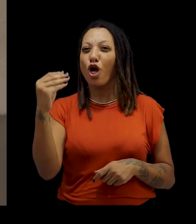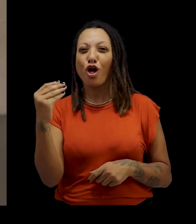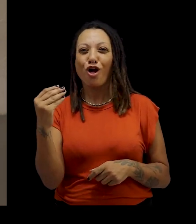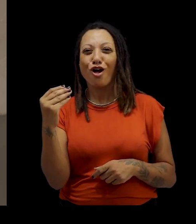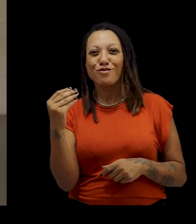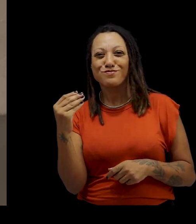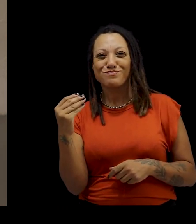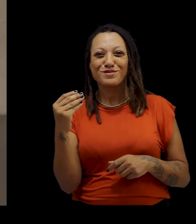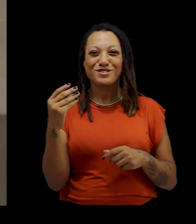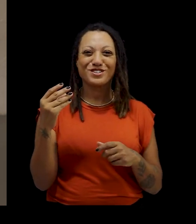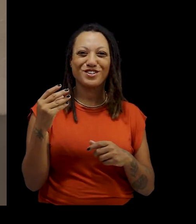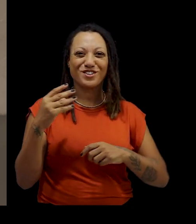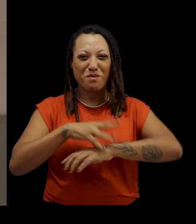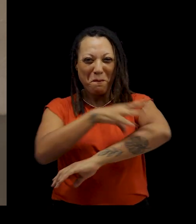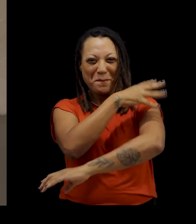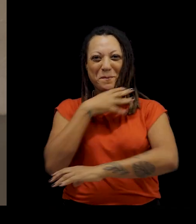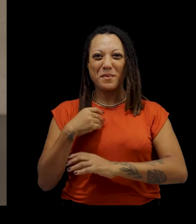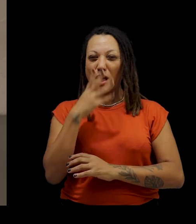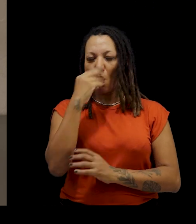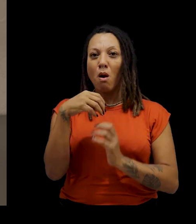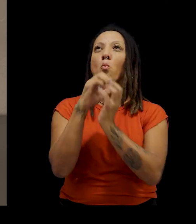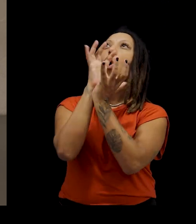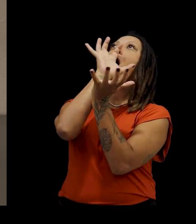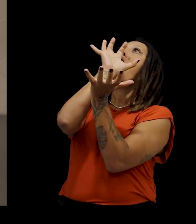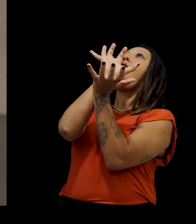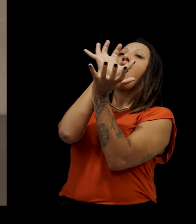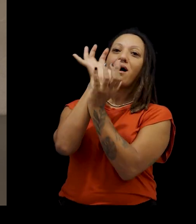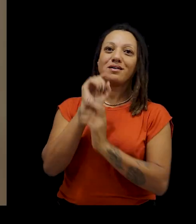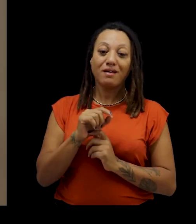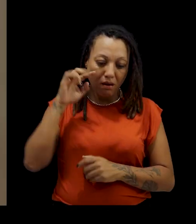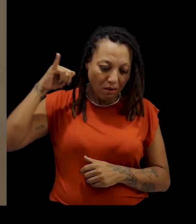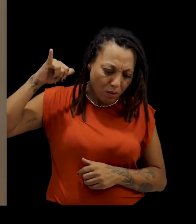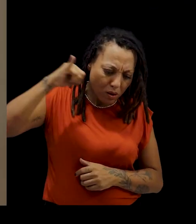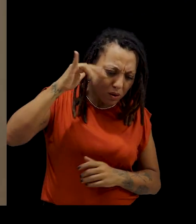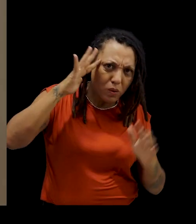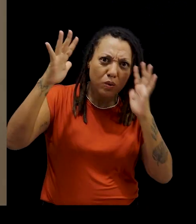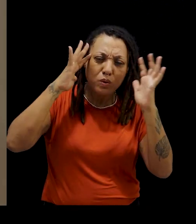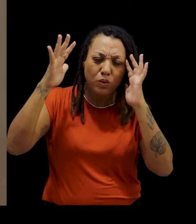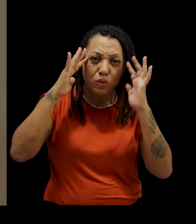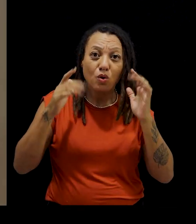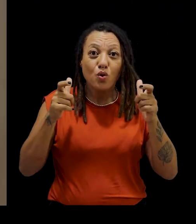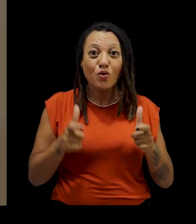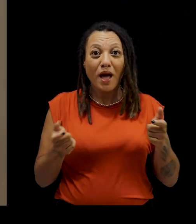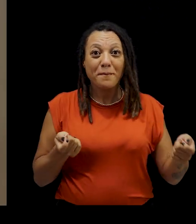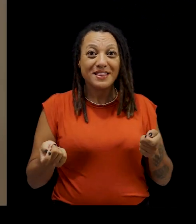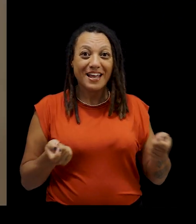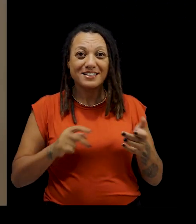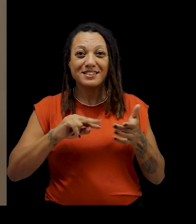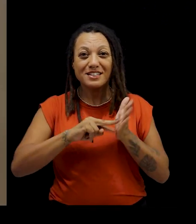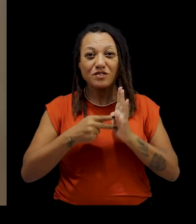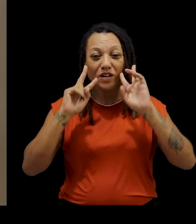de um lobisomem e que talvez um lobisomem contemporâneo fosse um campo de mineração onde a